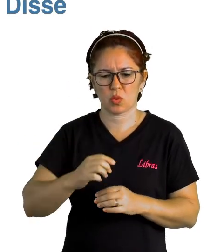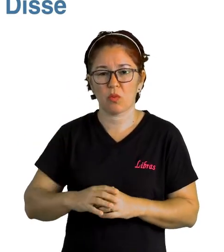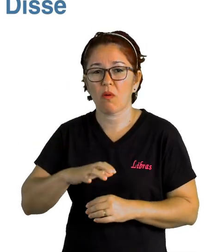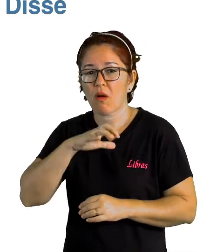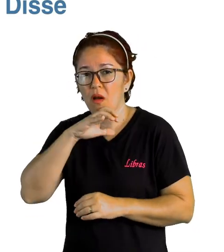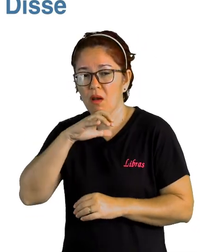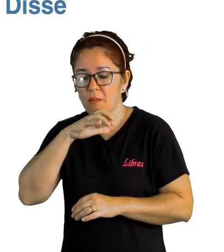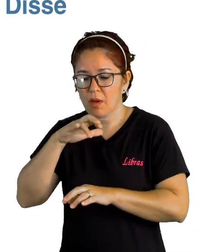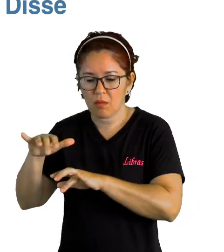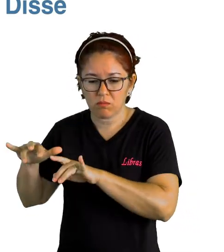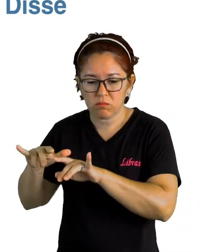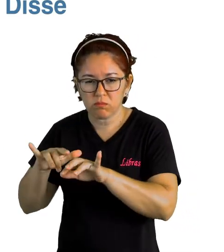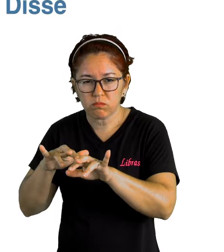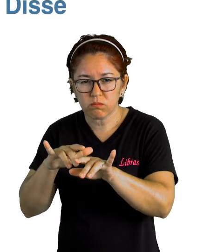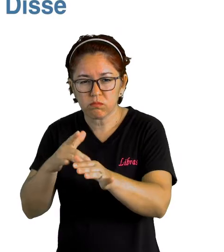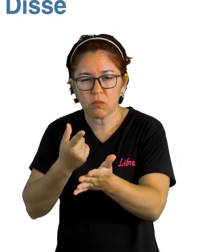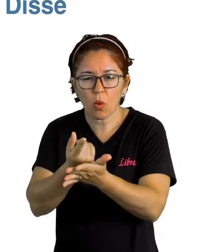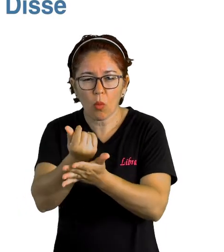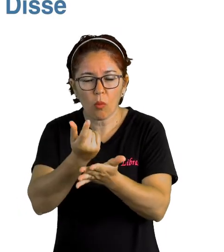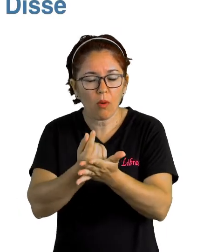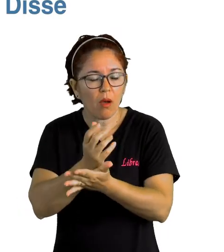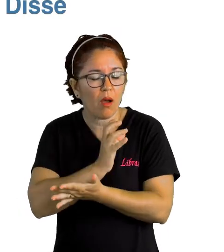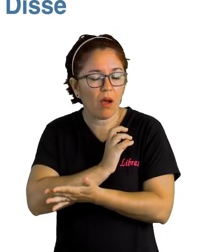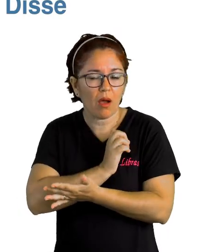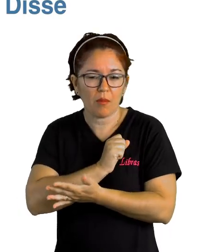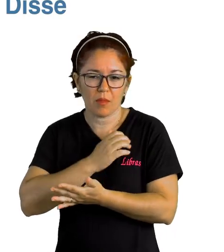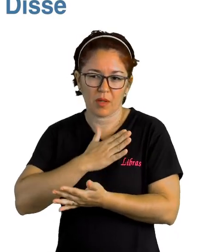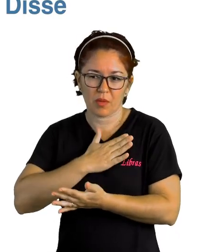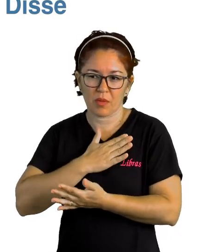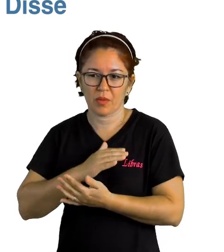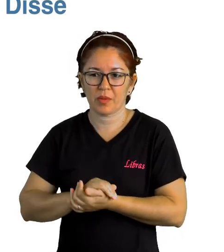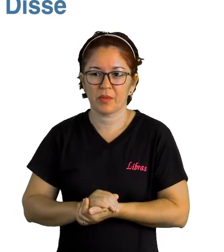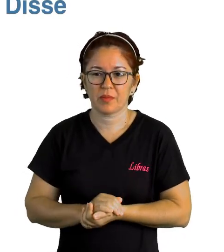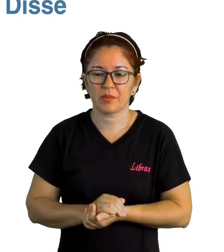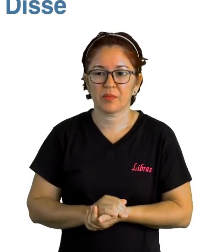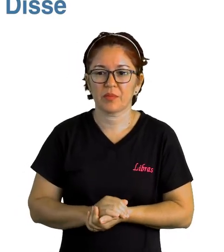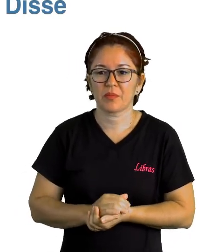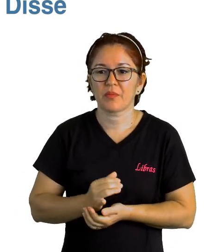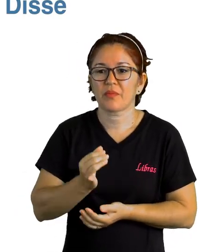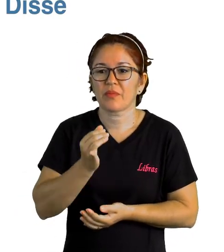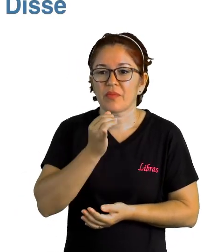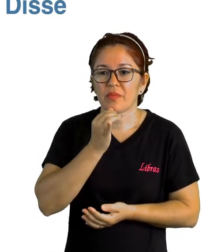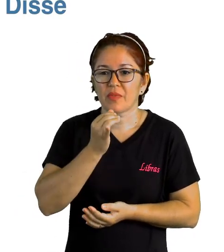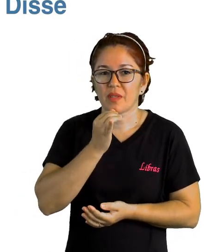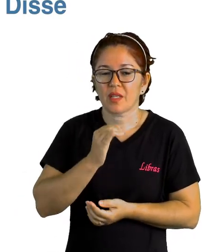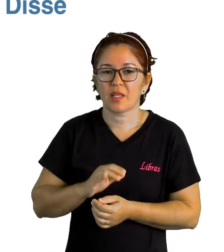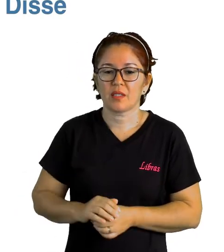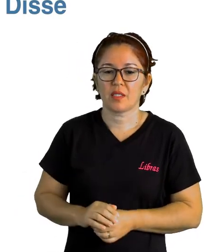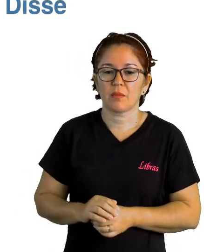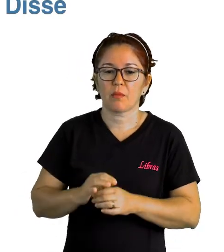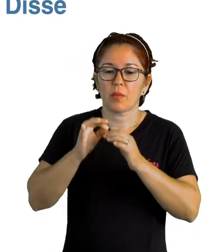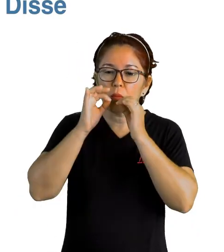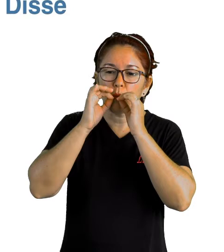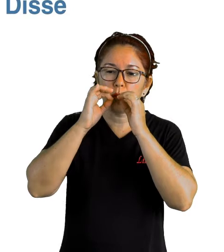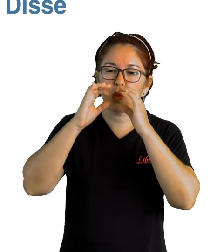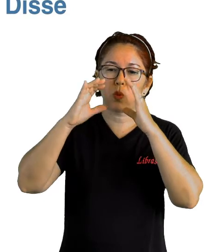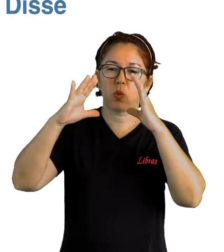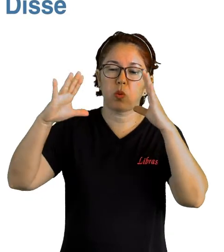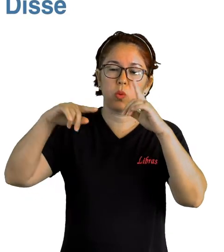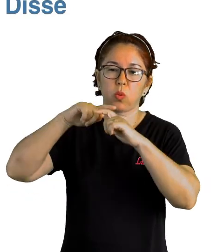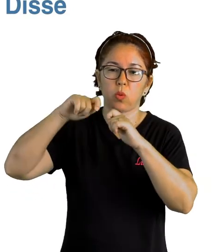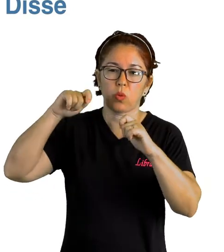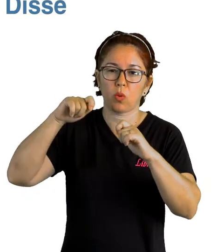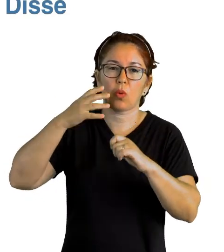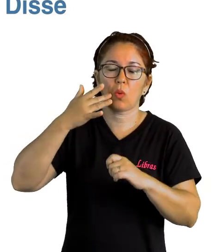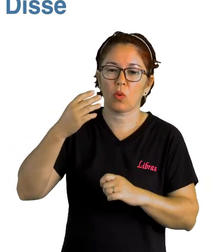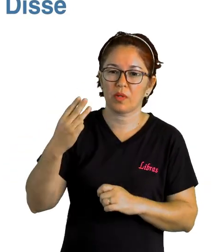coisas dele. Quem quer comprar uma bexiga de 3 cores e um apito para espantar